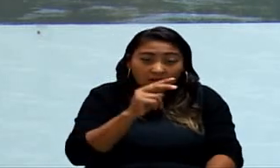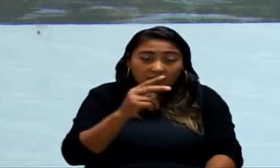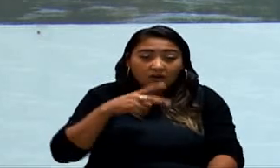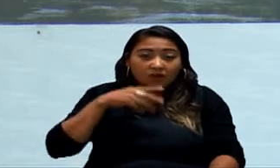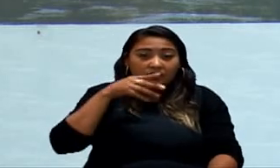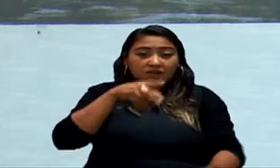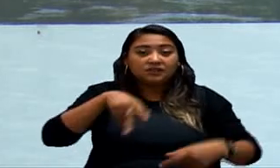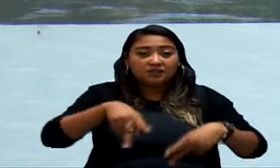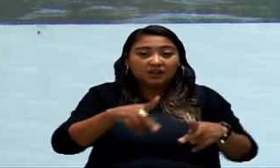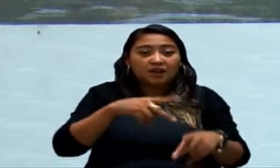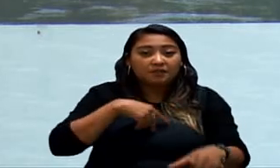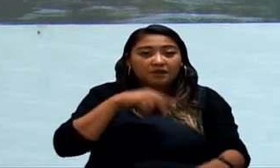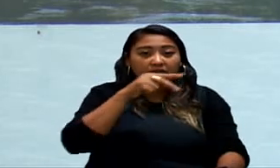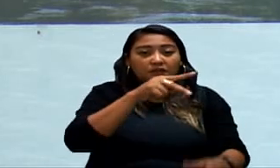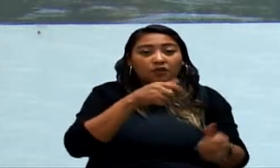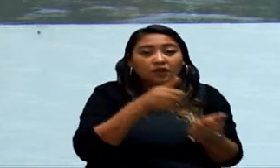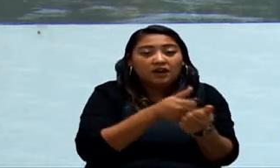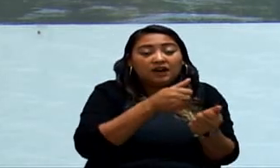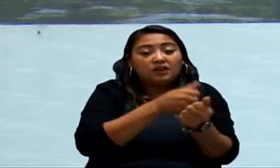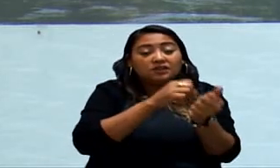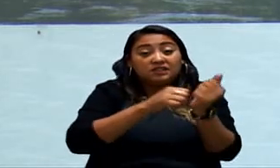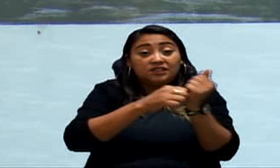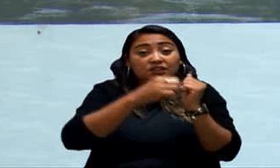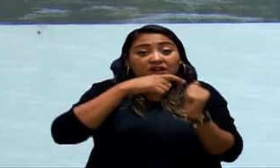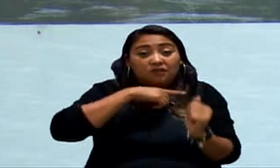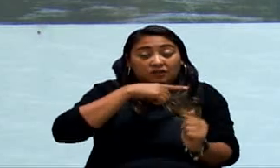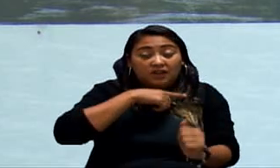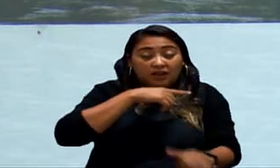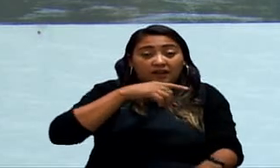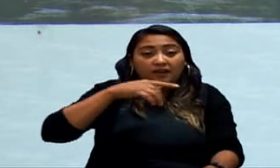por circunstâncias ligadas ao sindicato, você vindo